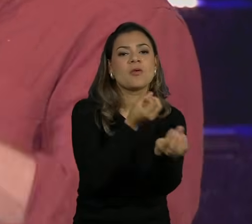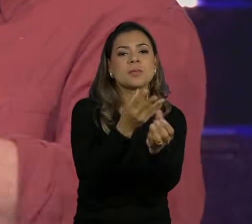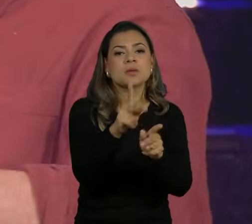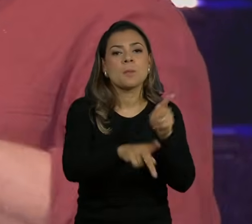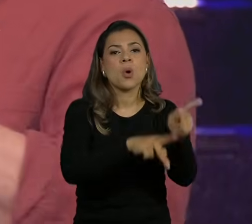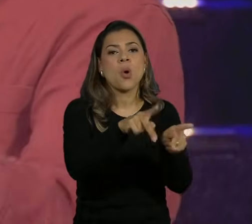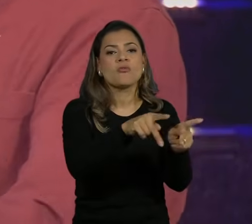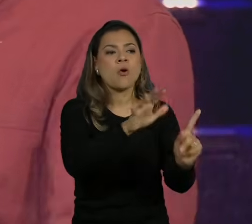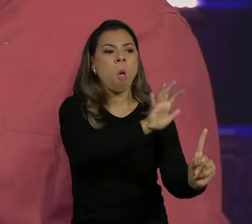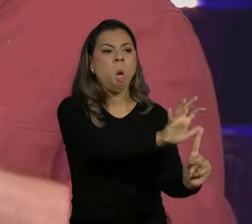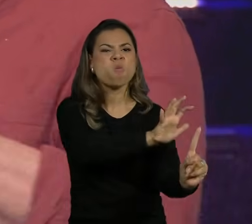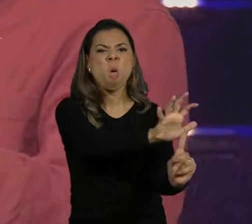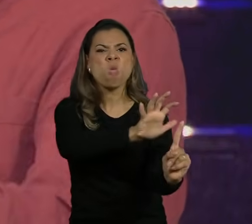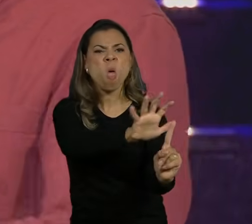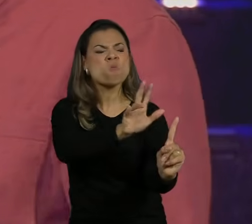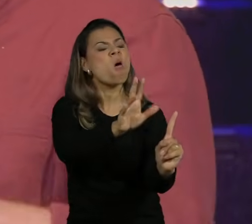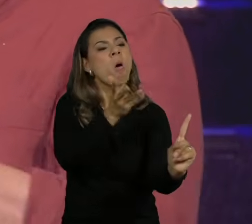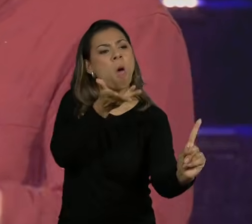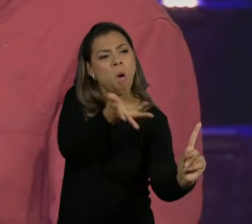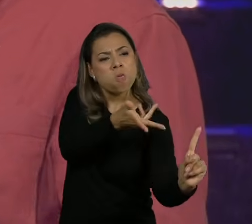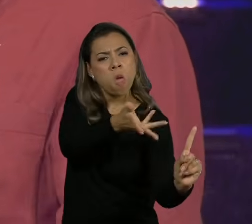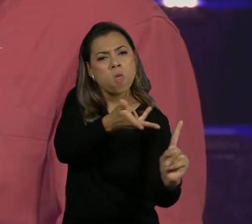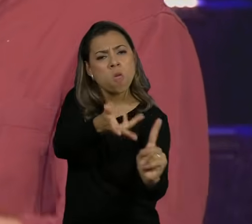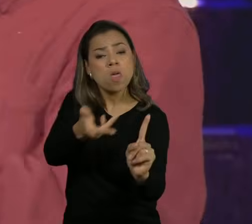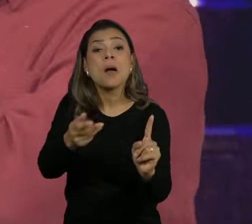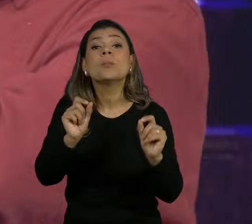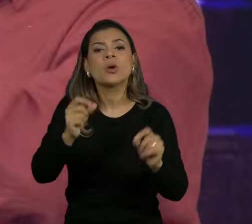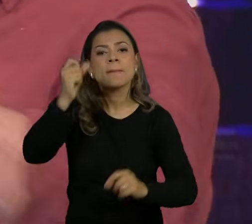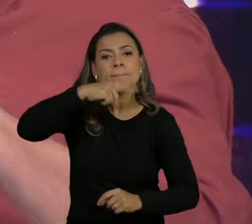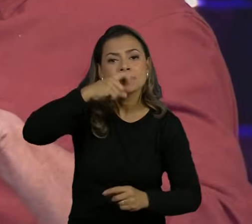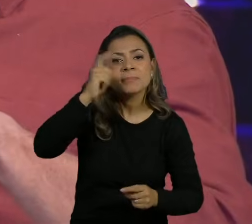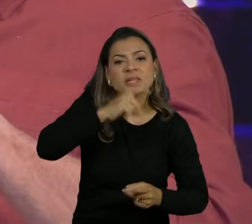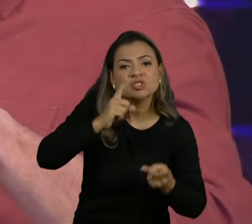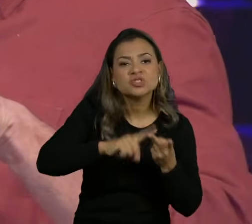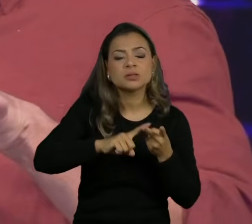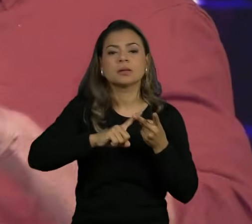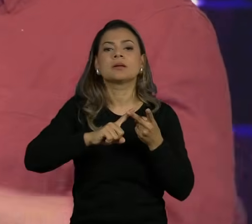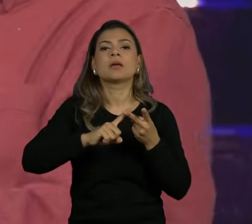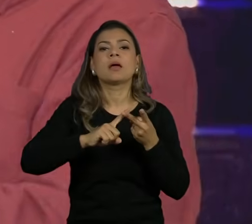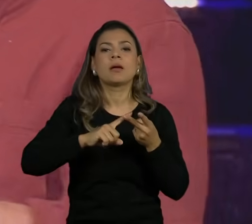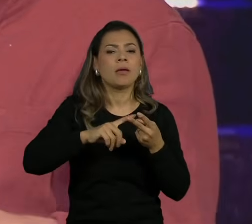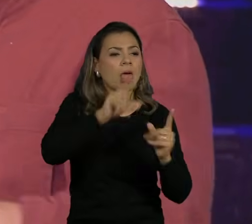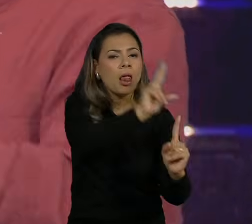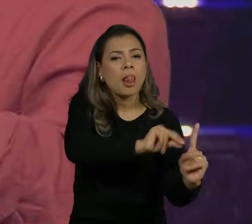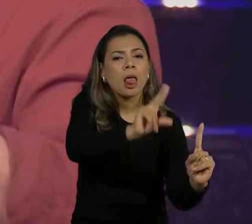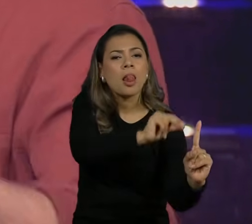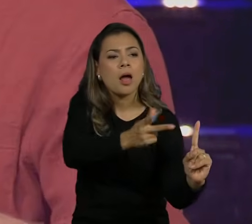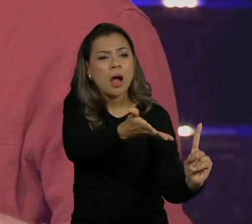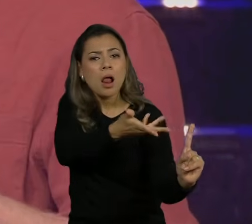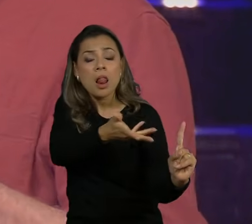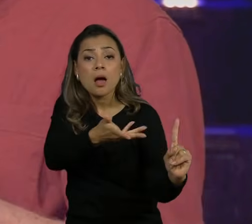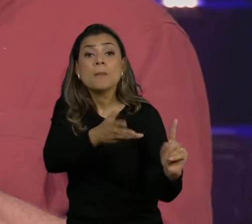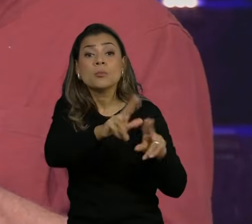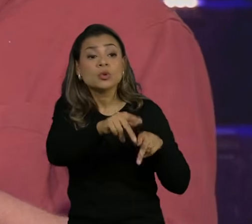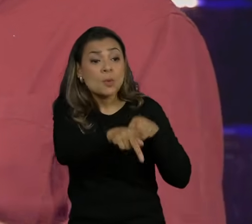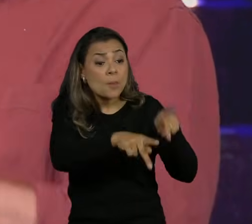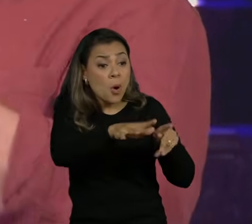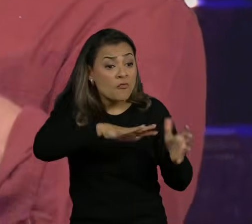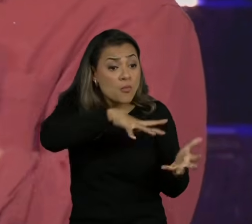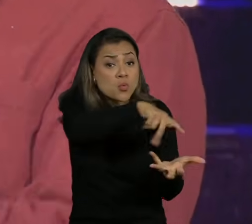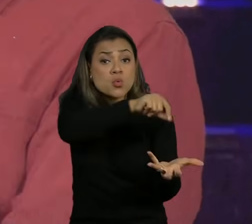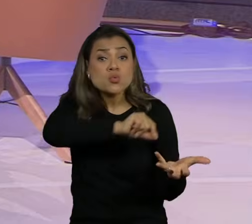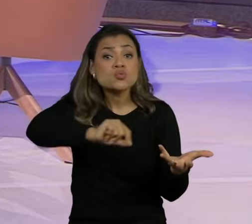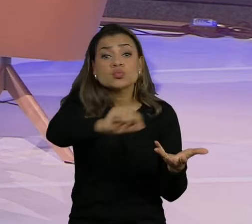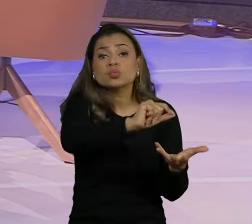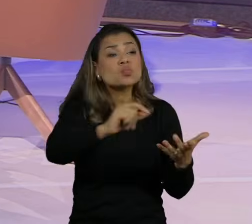horas com mentiras, imagens falsas, etc, etc. Então a gente tem hoje o quê? Né? Um povo mundial, né, que